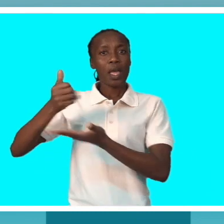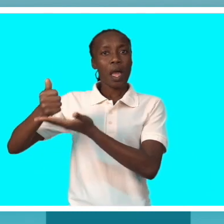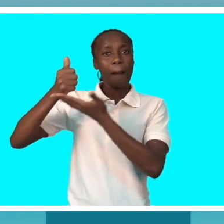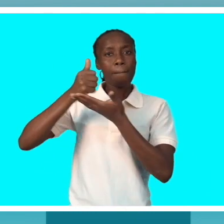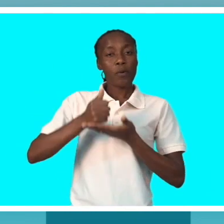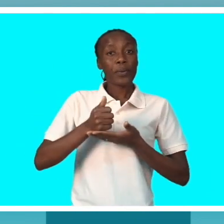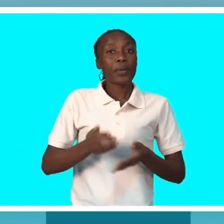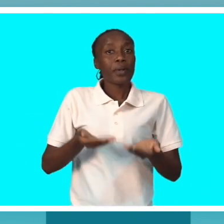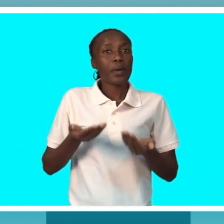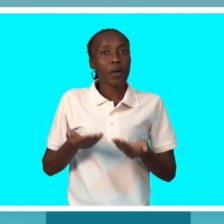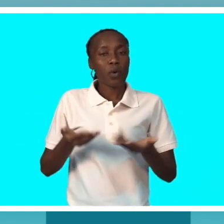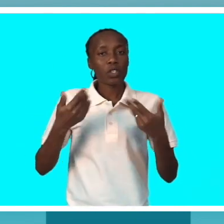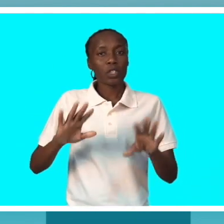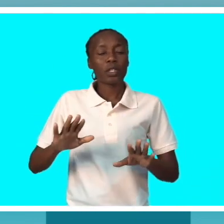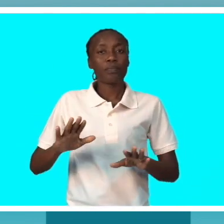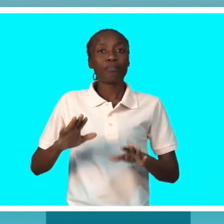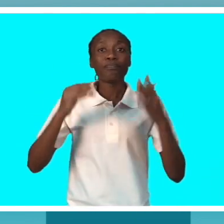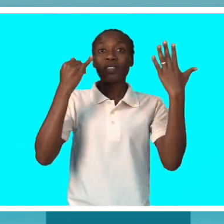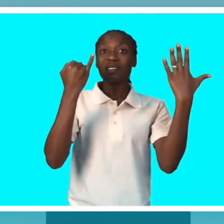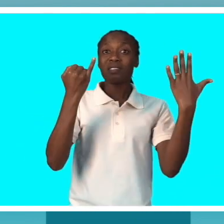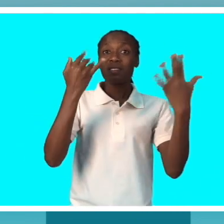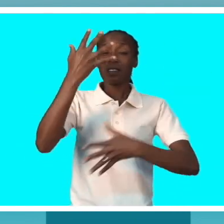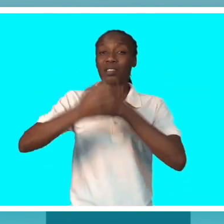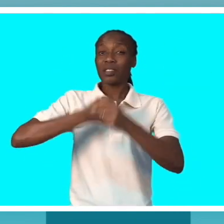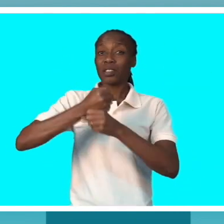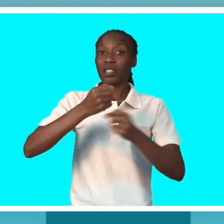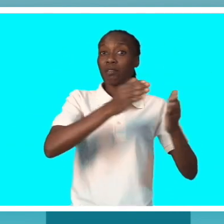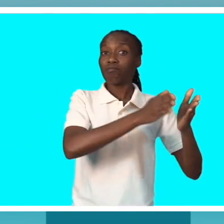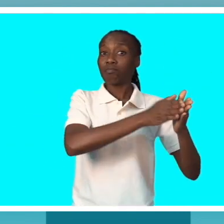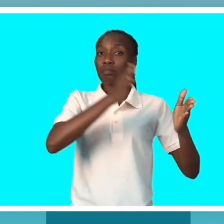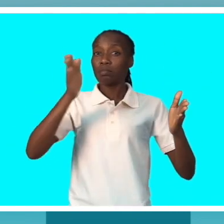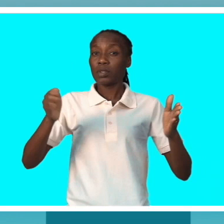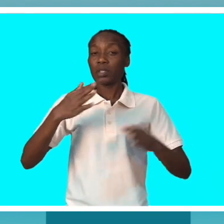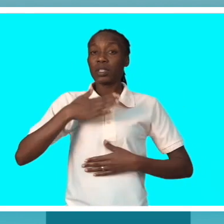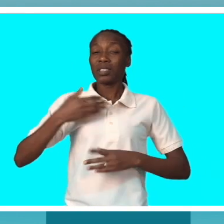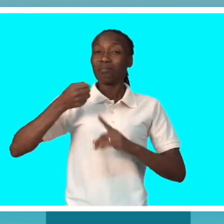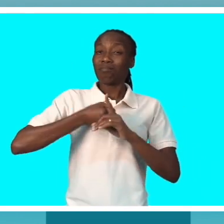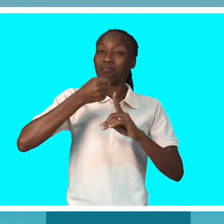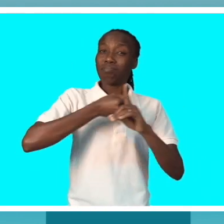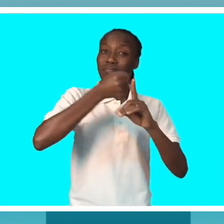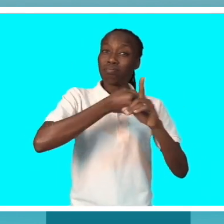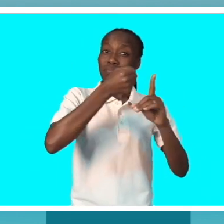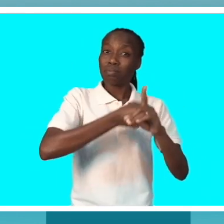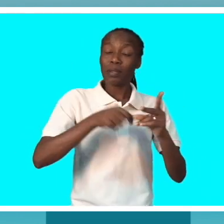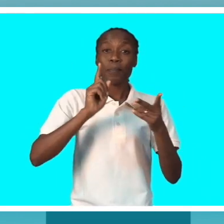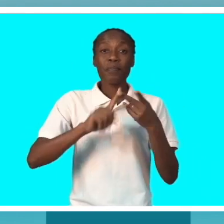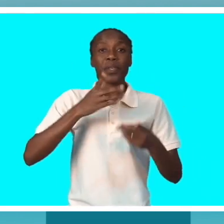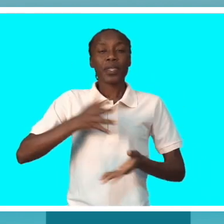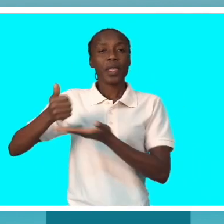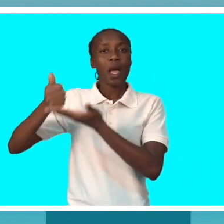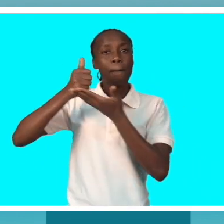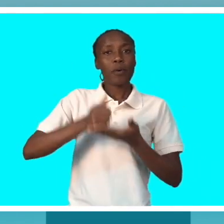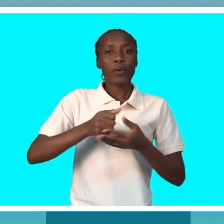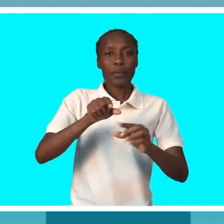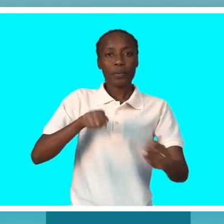e nesse momento há seis anos que tanto gritava, chorava, a querer esse